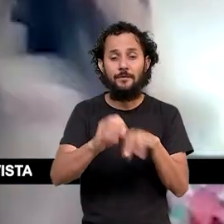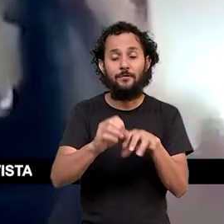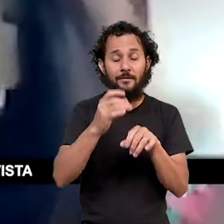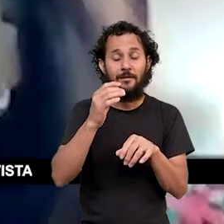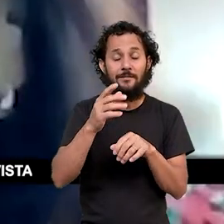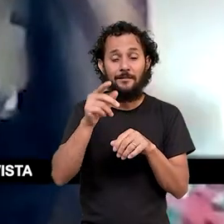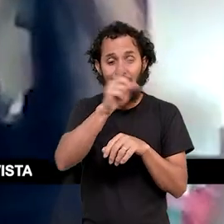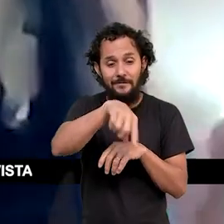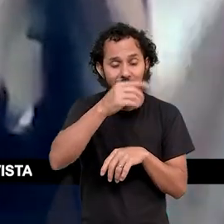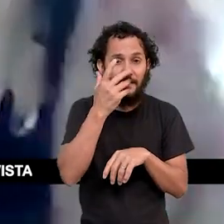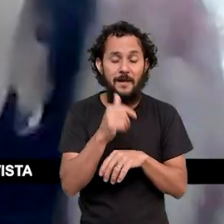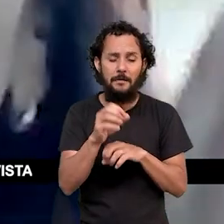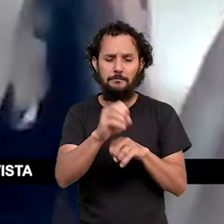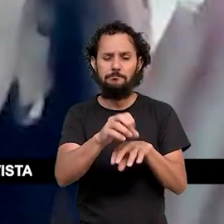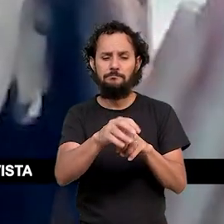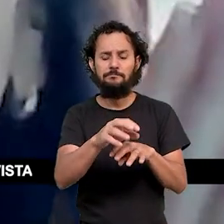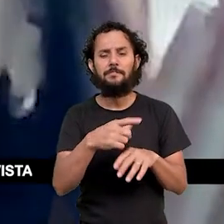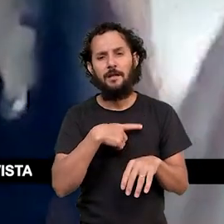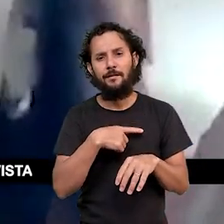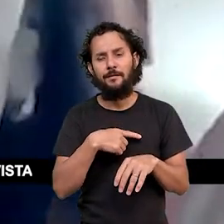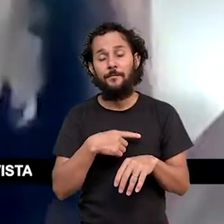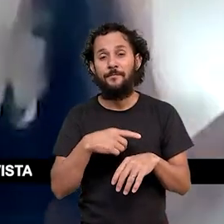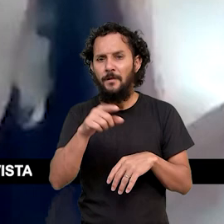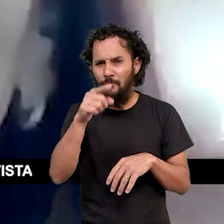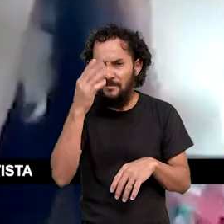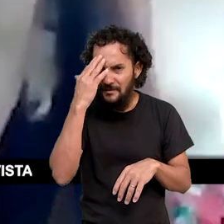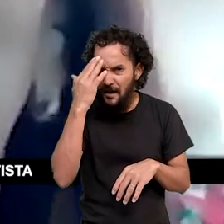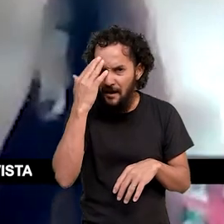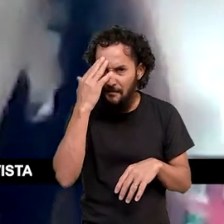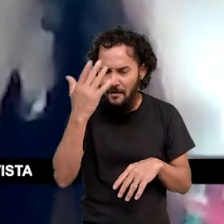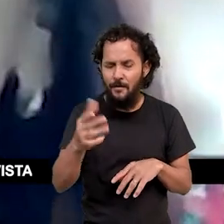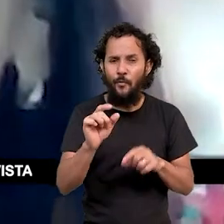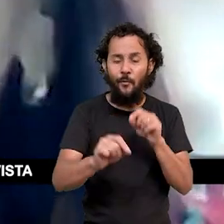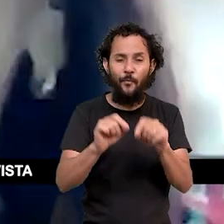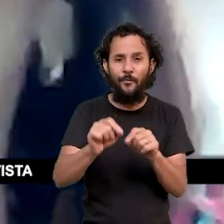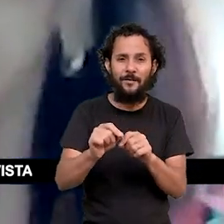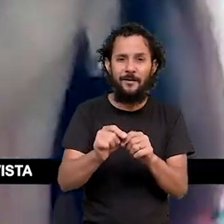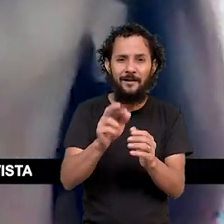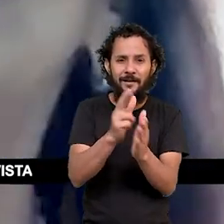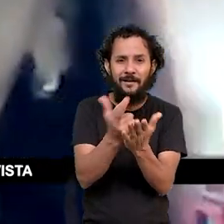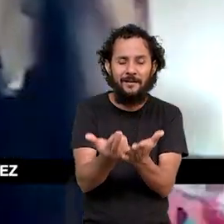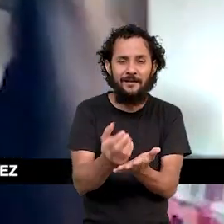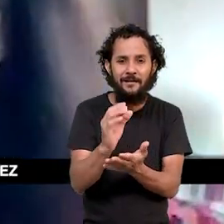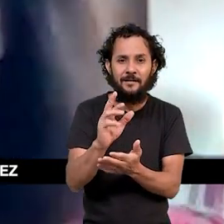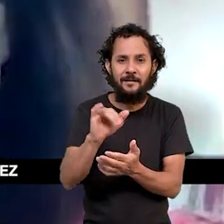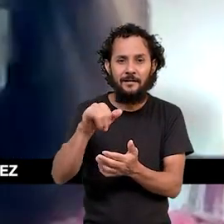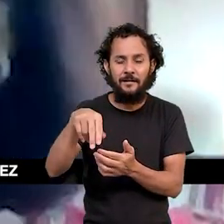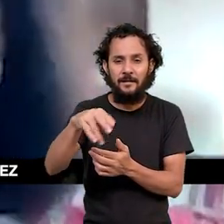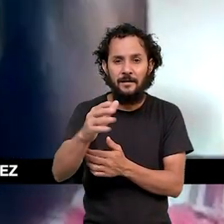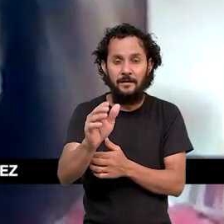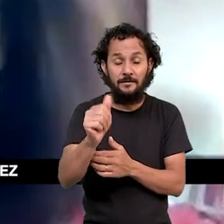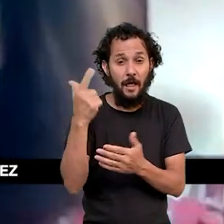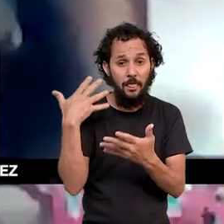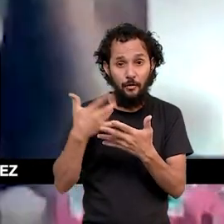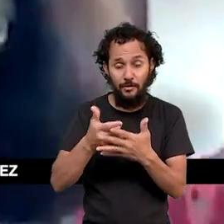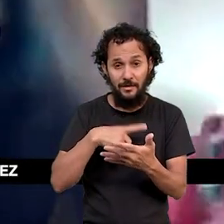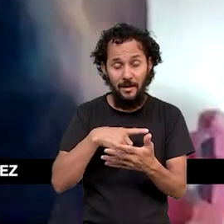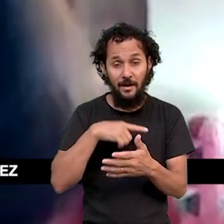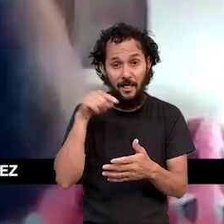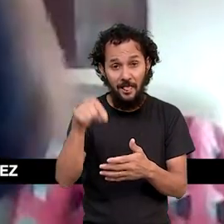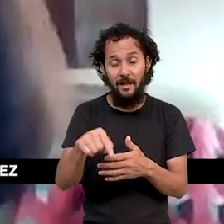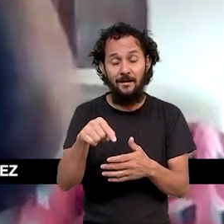pela educação das crianças. Inclusive, eu não sei se vocês sabem, aquela revista Criança, que temos até